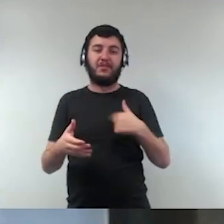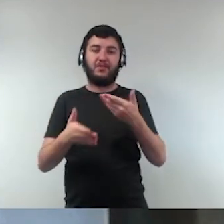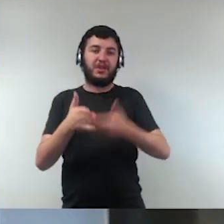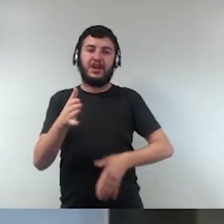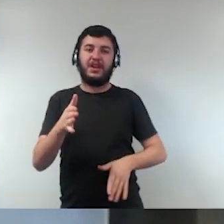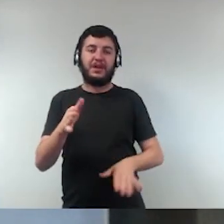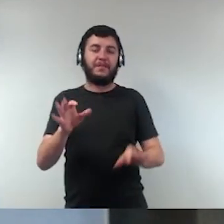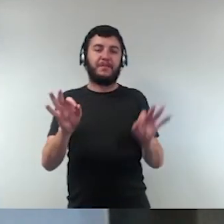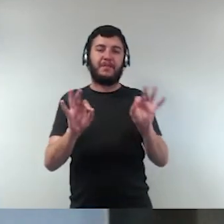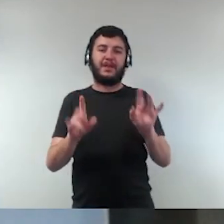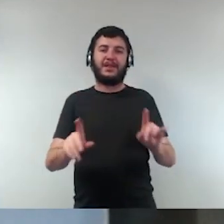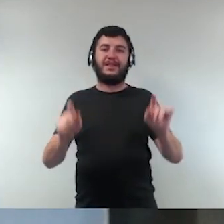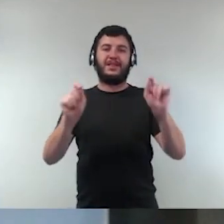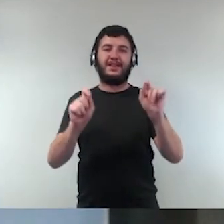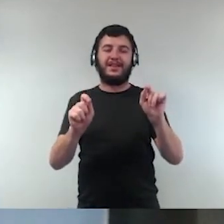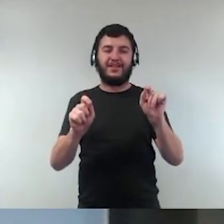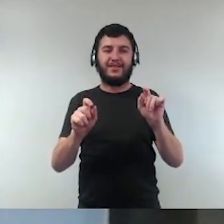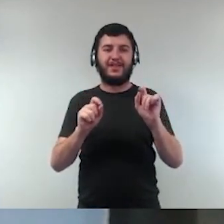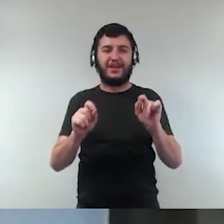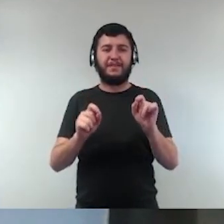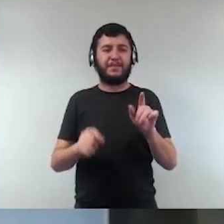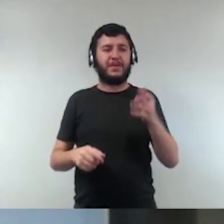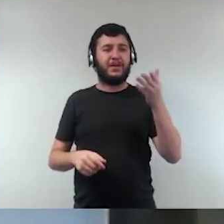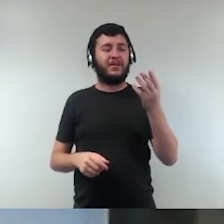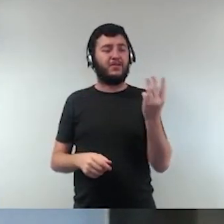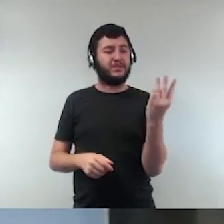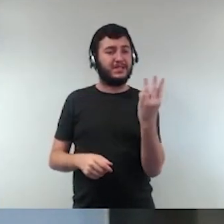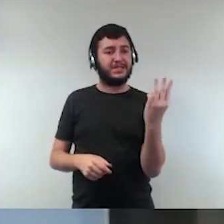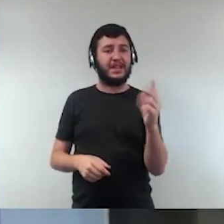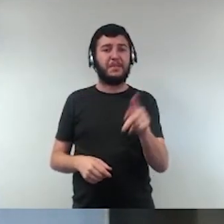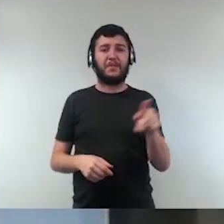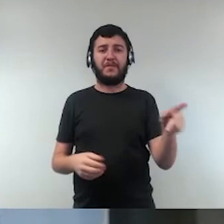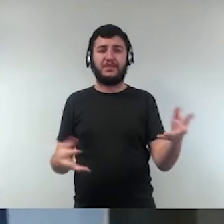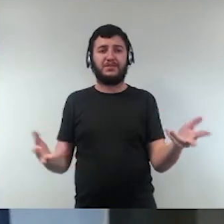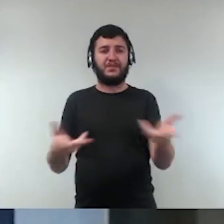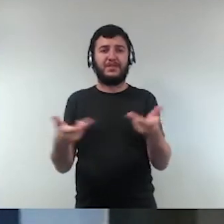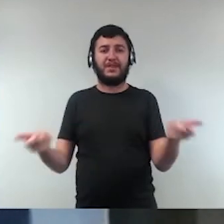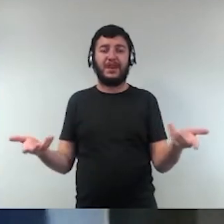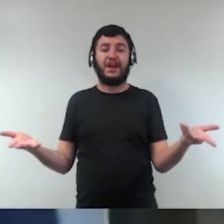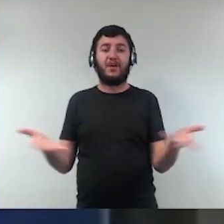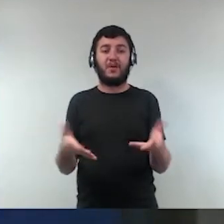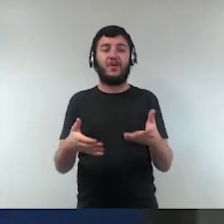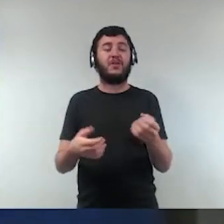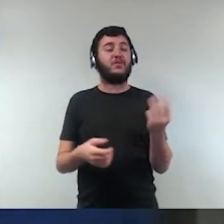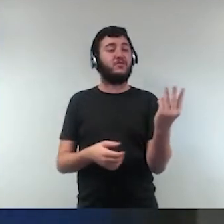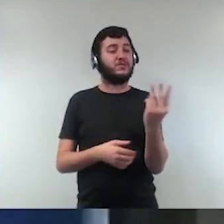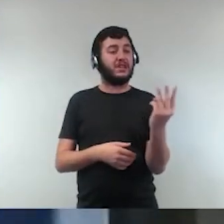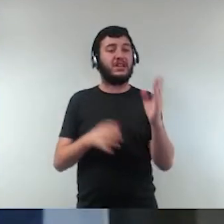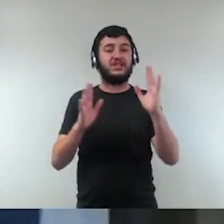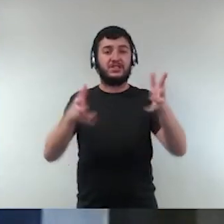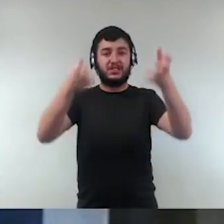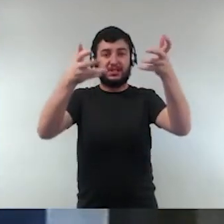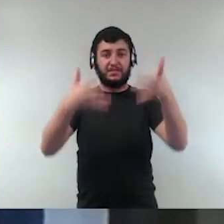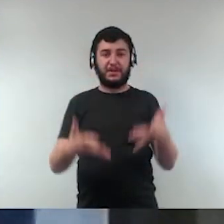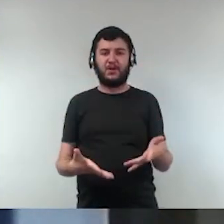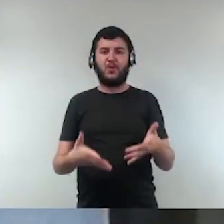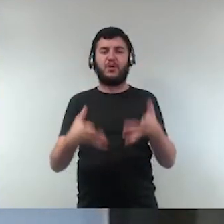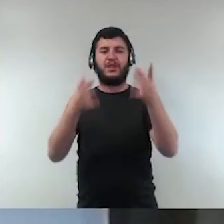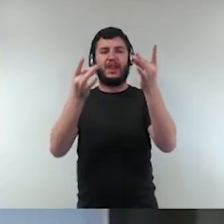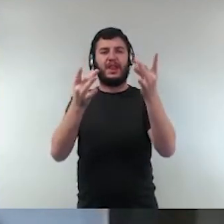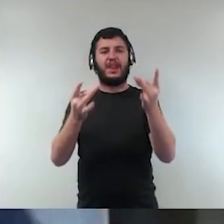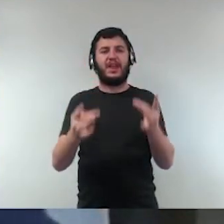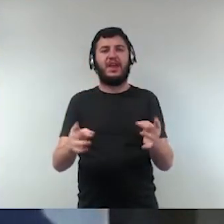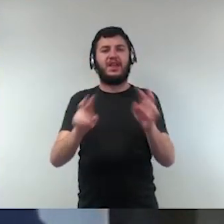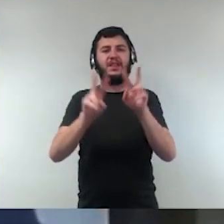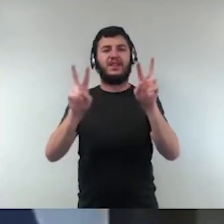desperdiçá-los, tão brilhantes professores. E aí, os três falaram com muita propriedade nessa